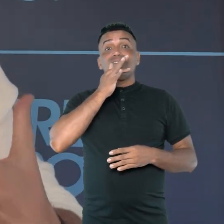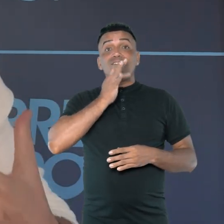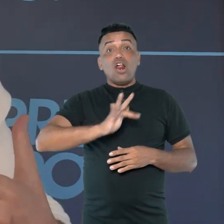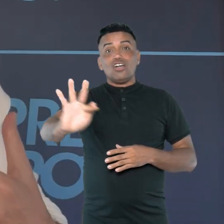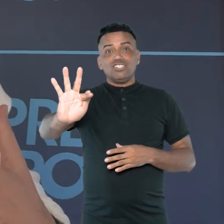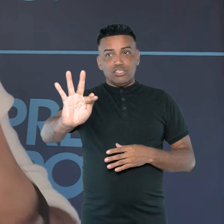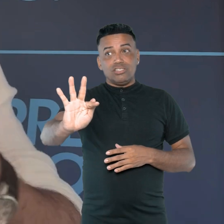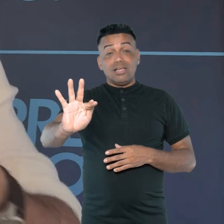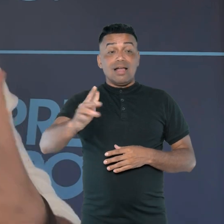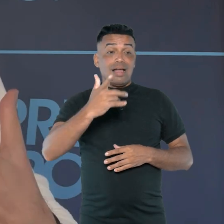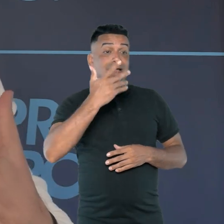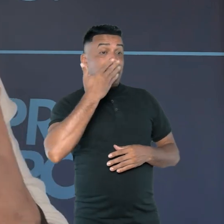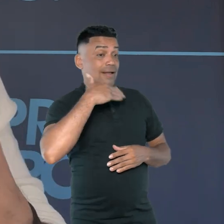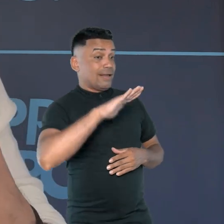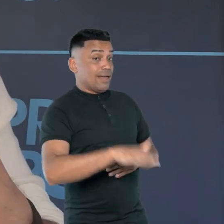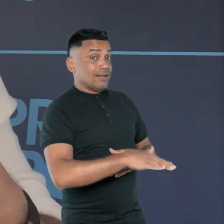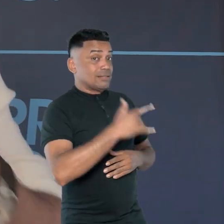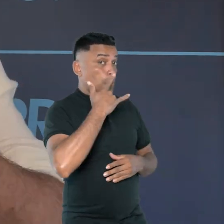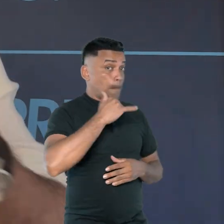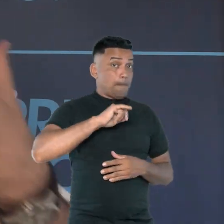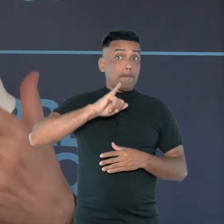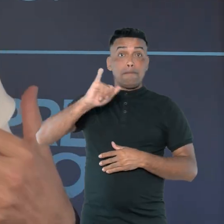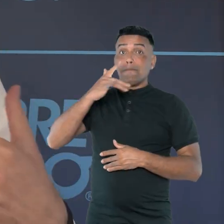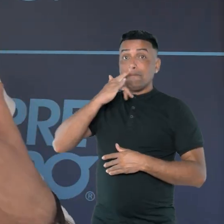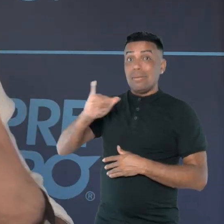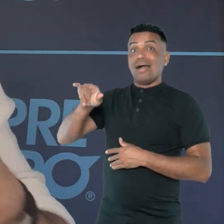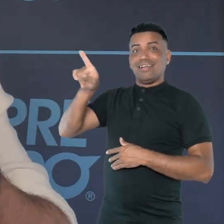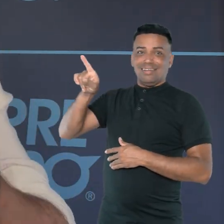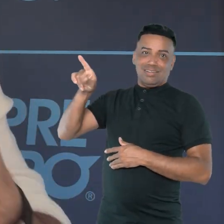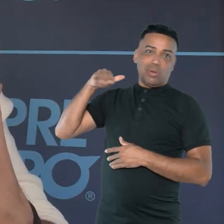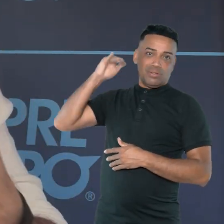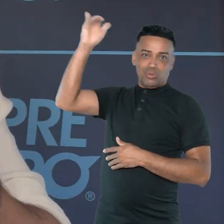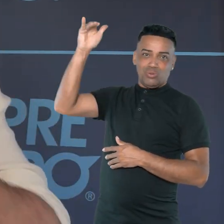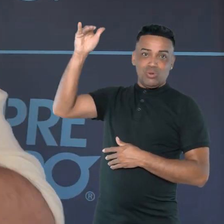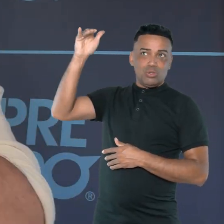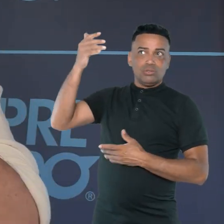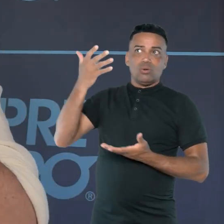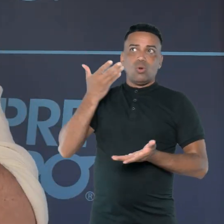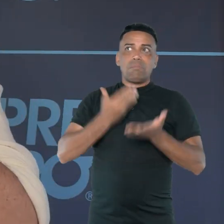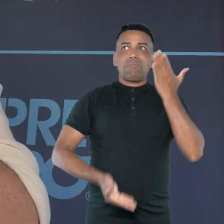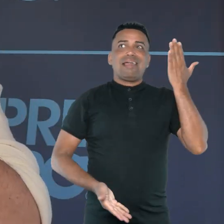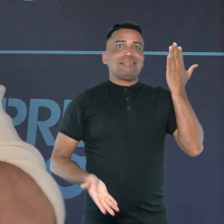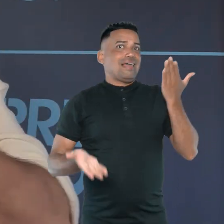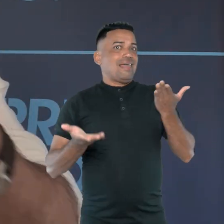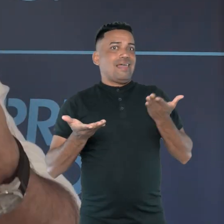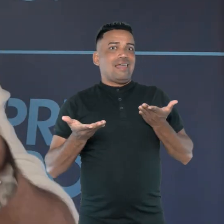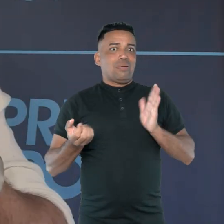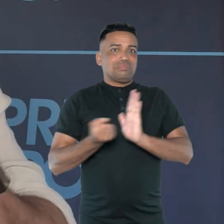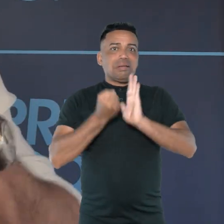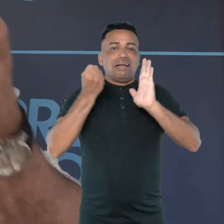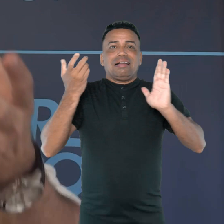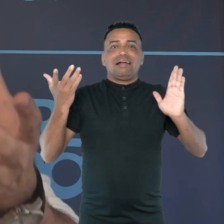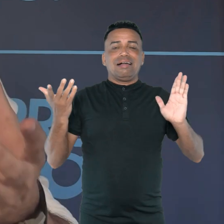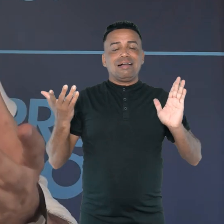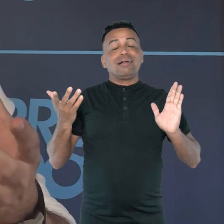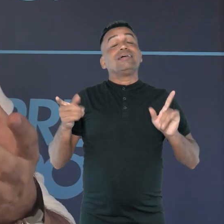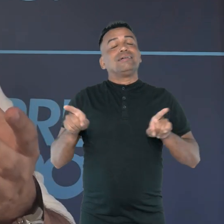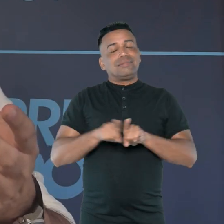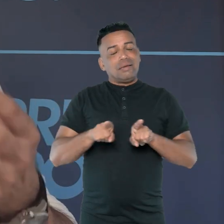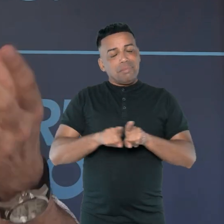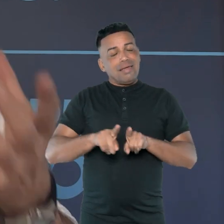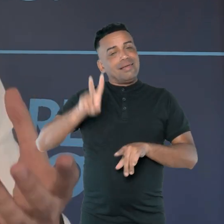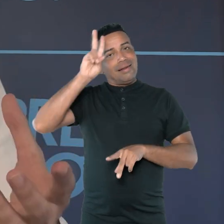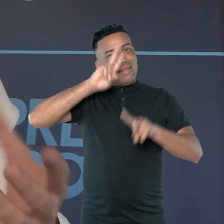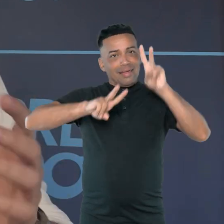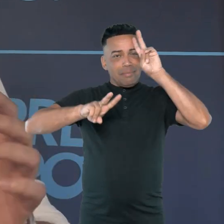criança é o pai do homem nesse lugar. E aonde é que a gente se perdeu, onde é que a gente está se perdendo? E aí me lembra e me remete também ao